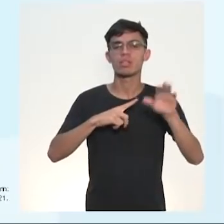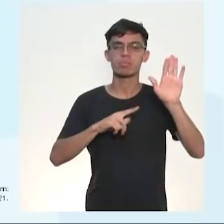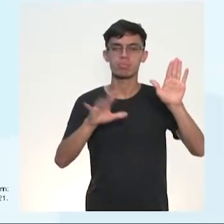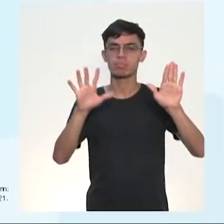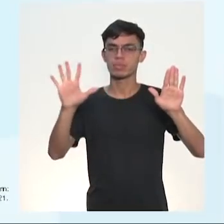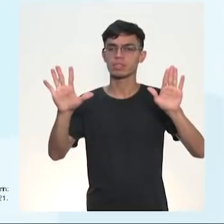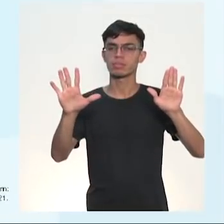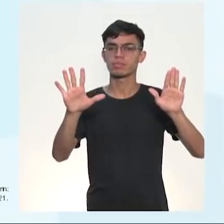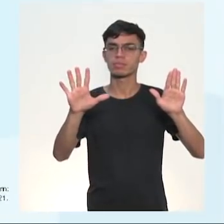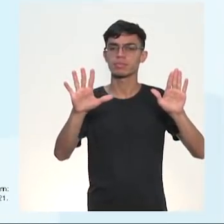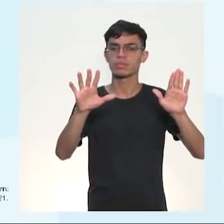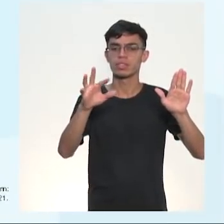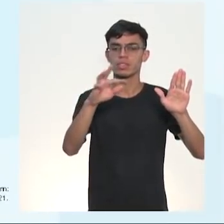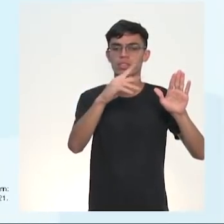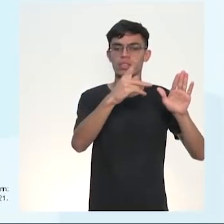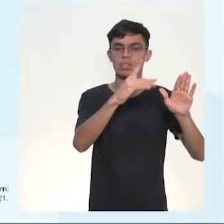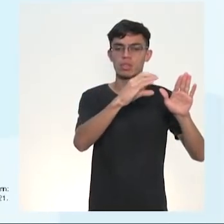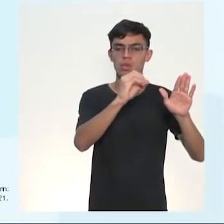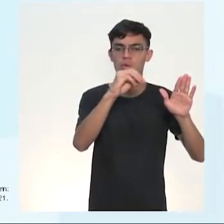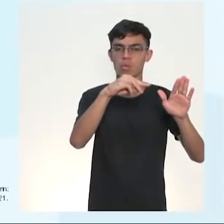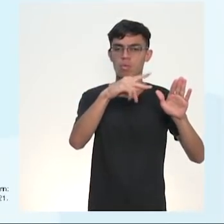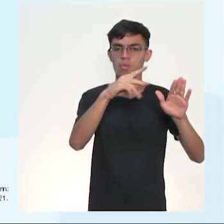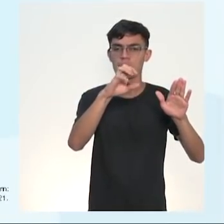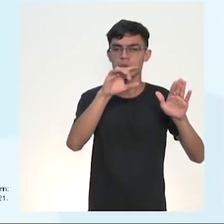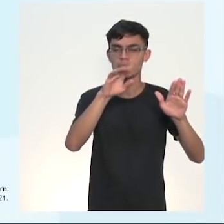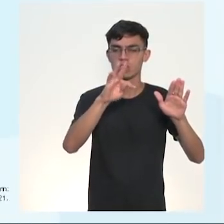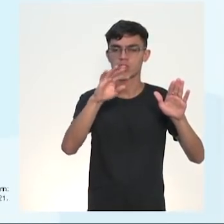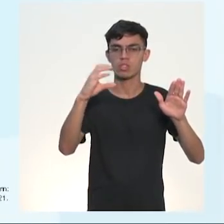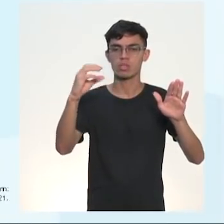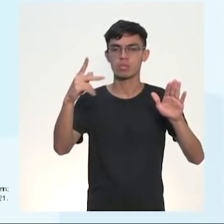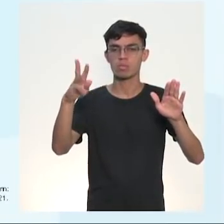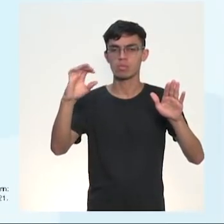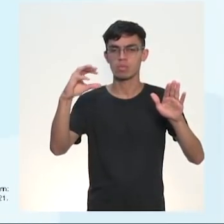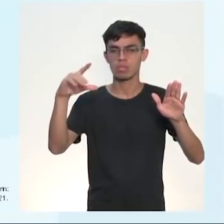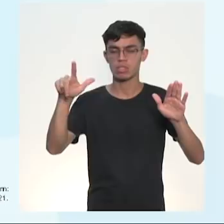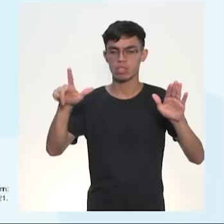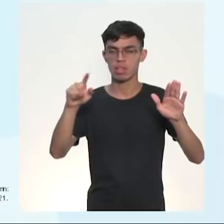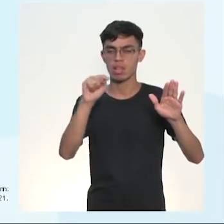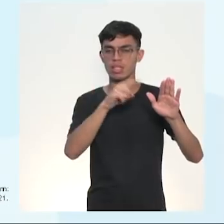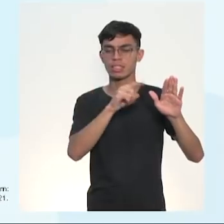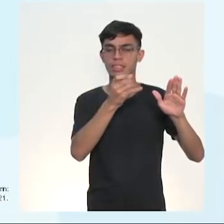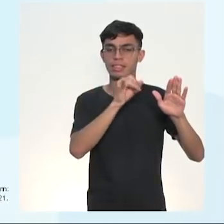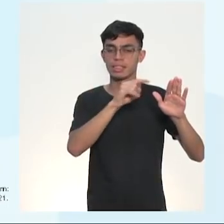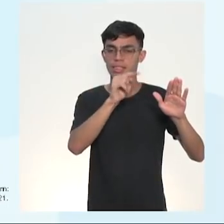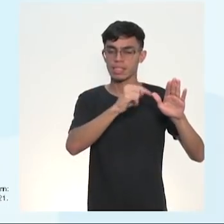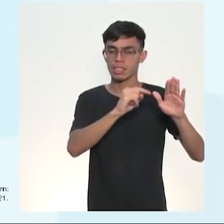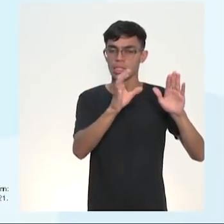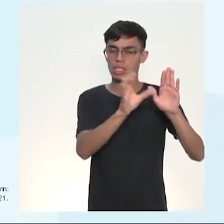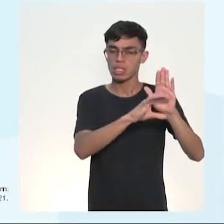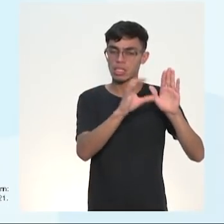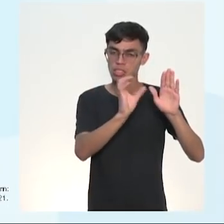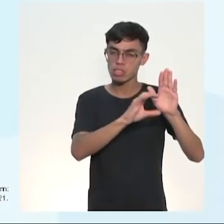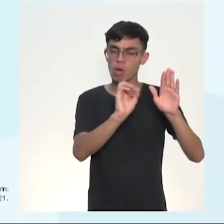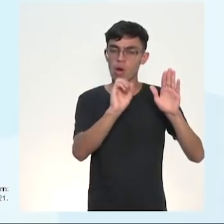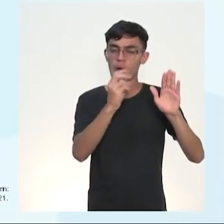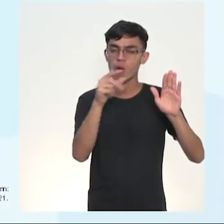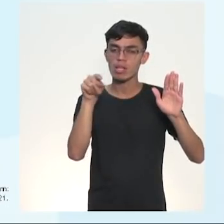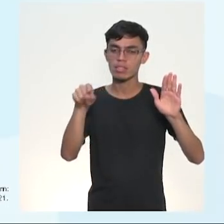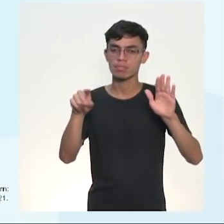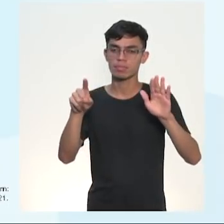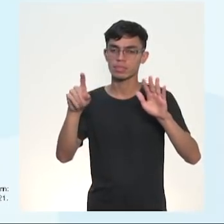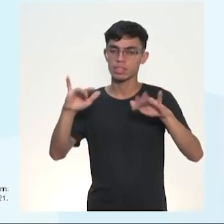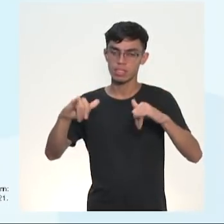Procel? Que aqui eu estou vendo se ele aquece. Aqui eu estou querendo a energia térmica. Então, eu vejo se ele aquece